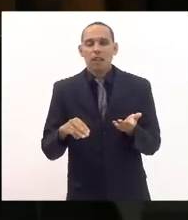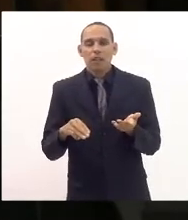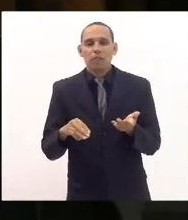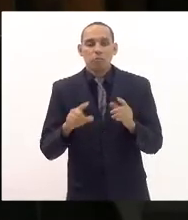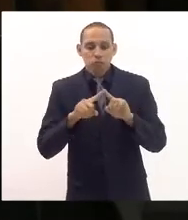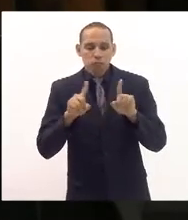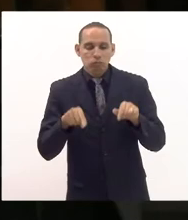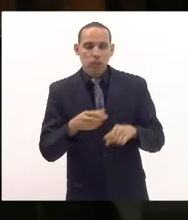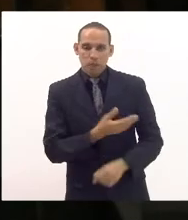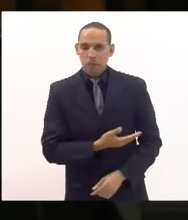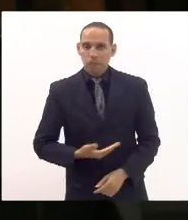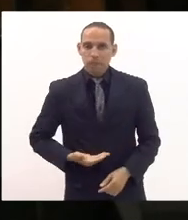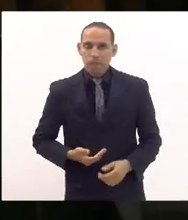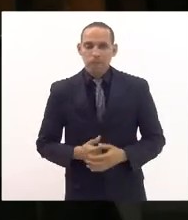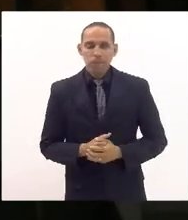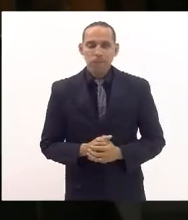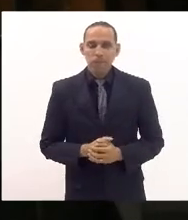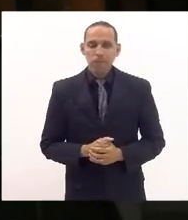público